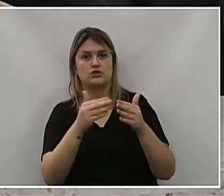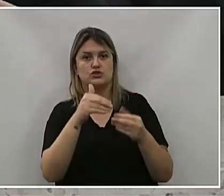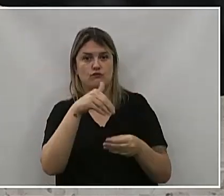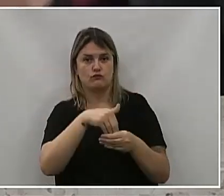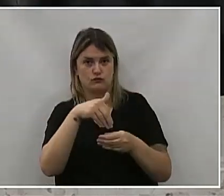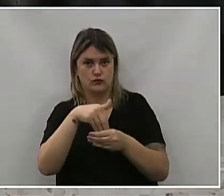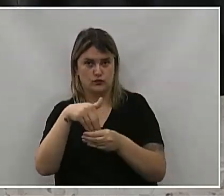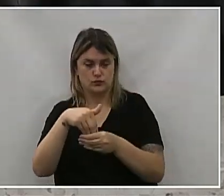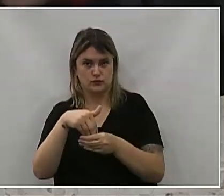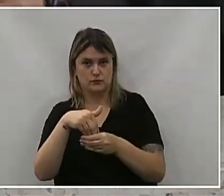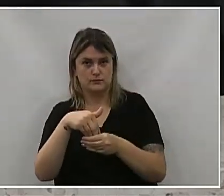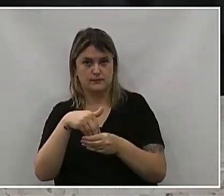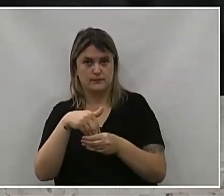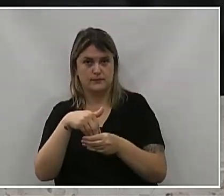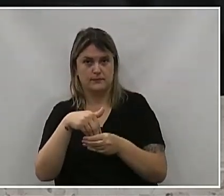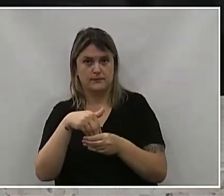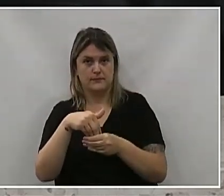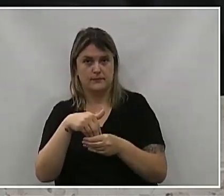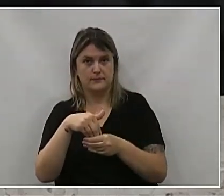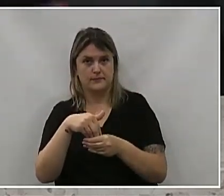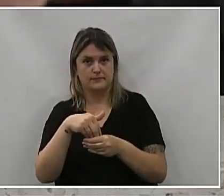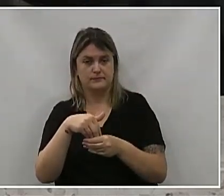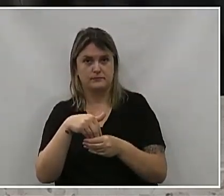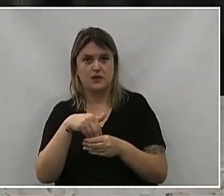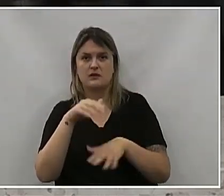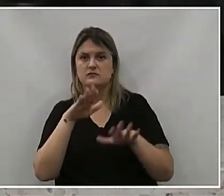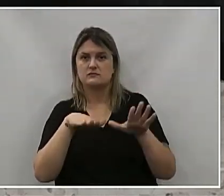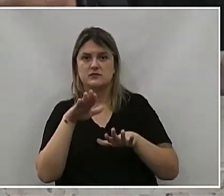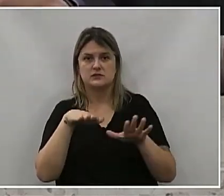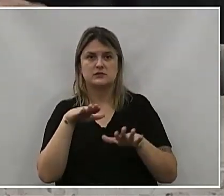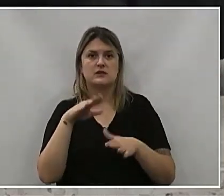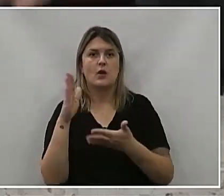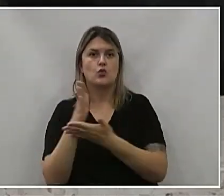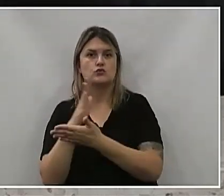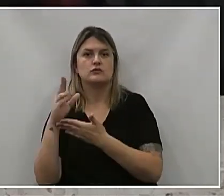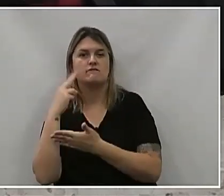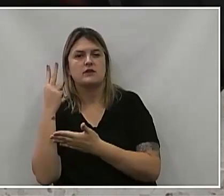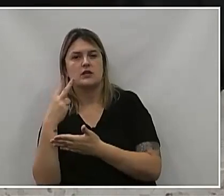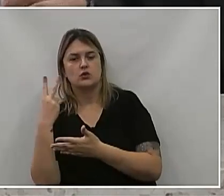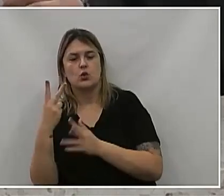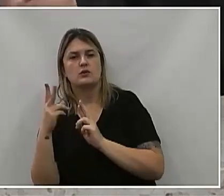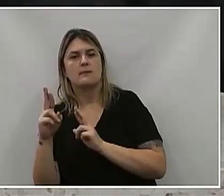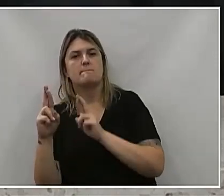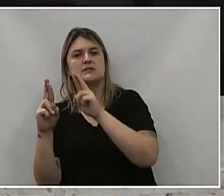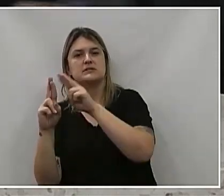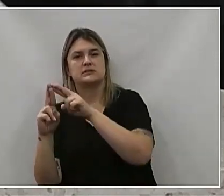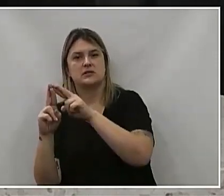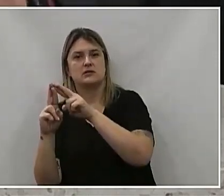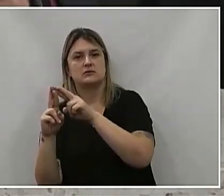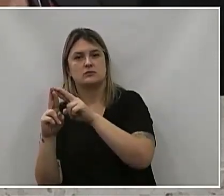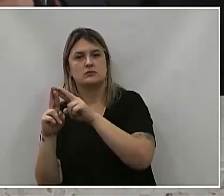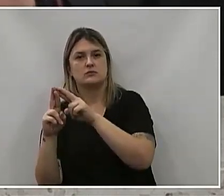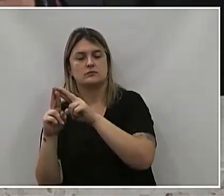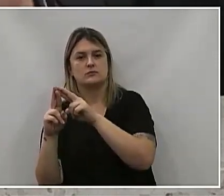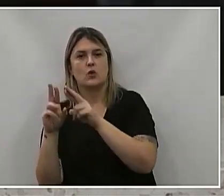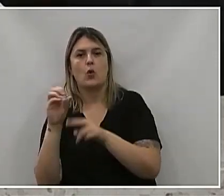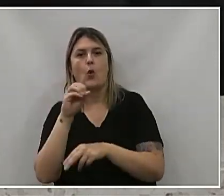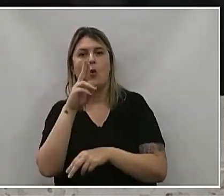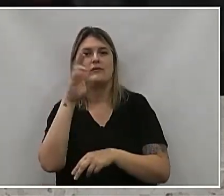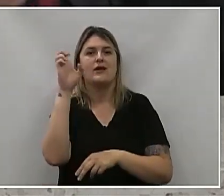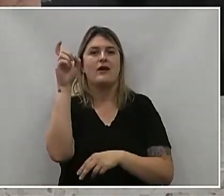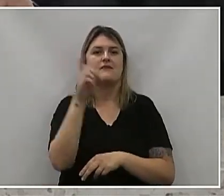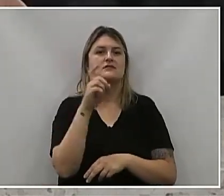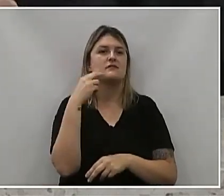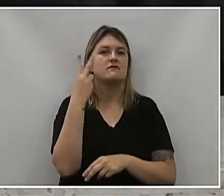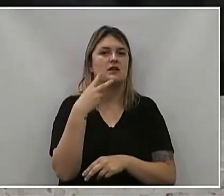eleições pegaram votos aqui, que alguns vereadores representaram, ou aqueles ex-vereadores